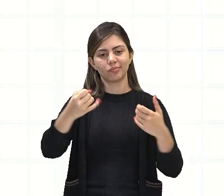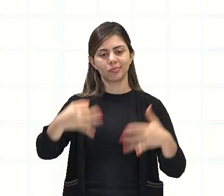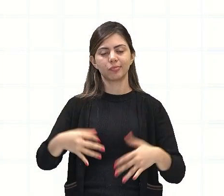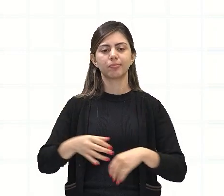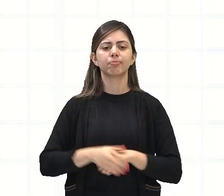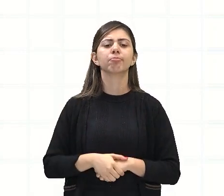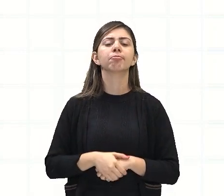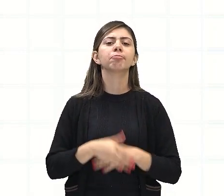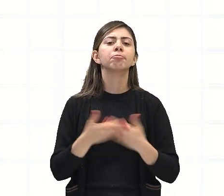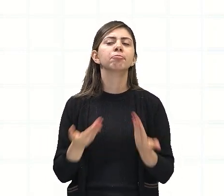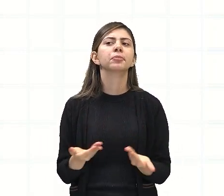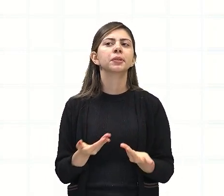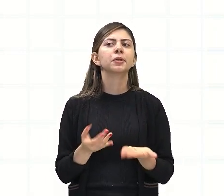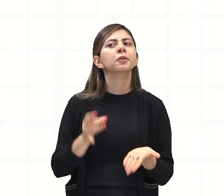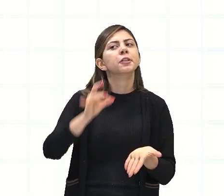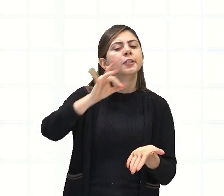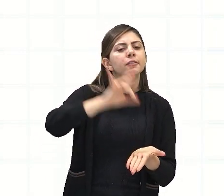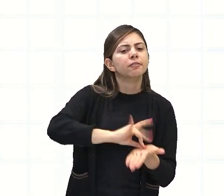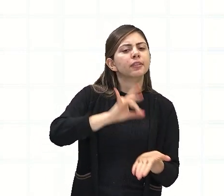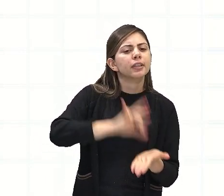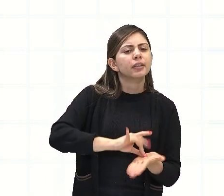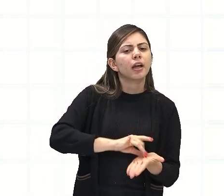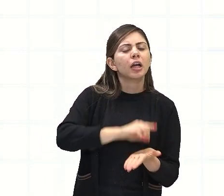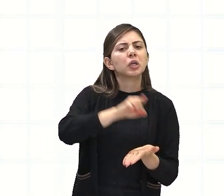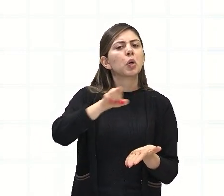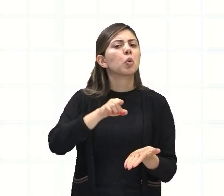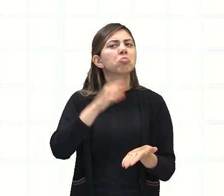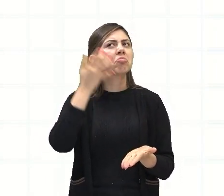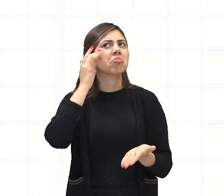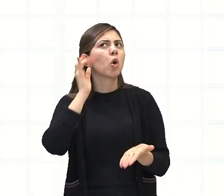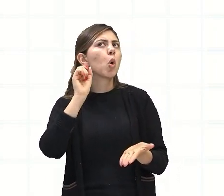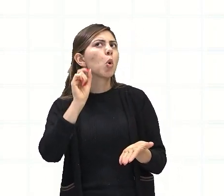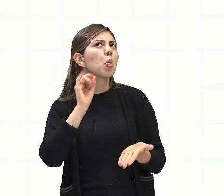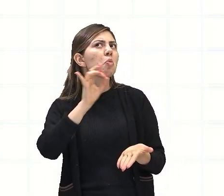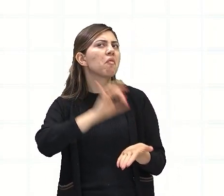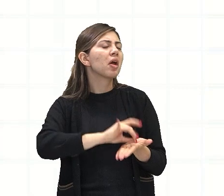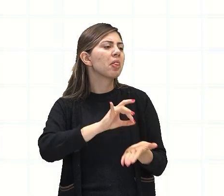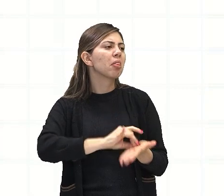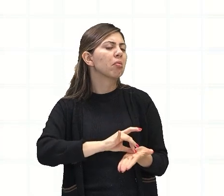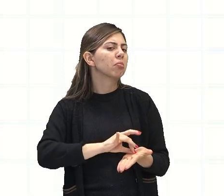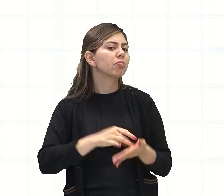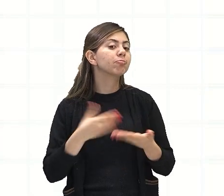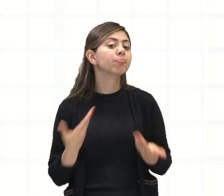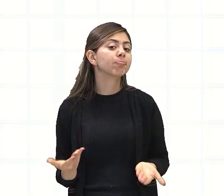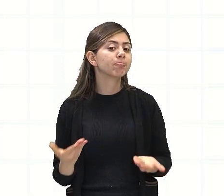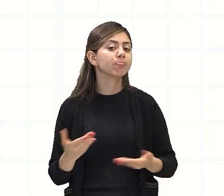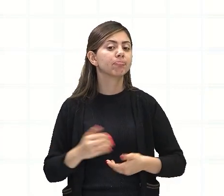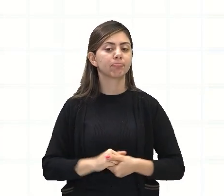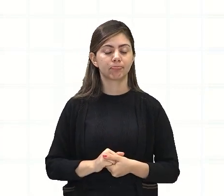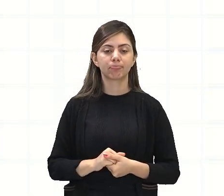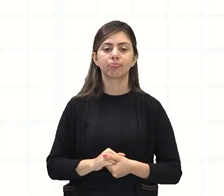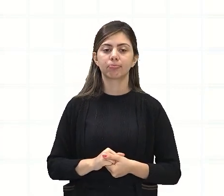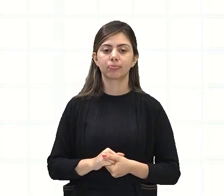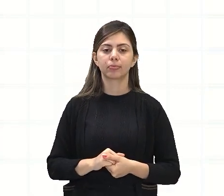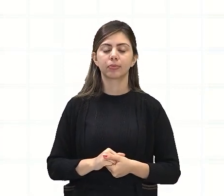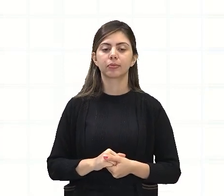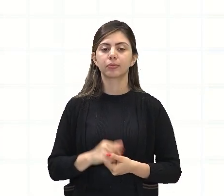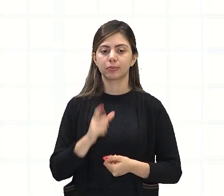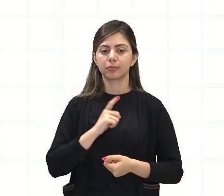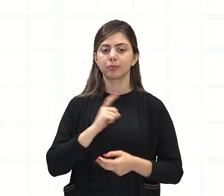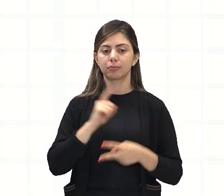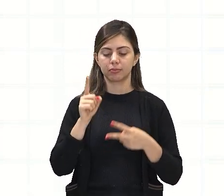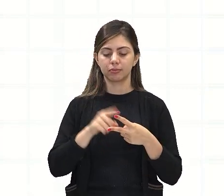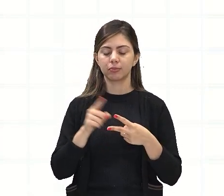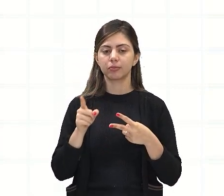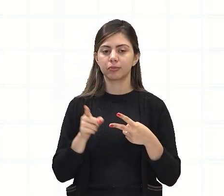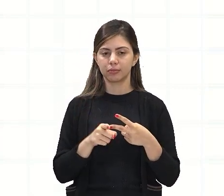você entende por fato? O que é fato? Fato é o quê? Fato é... Nós temos aqui 2